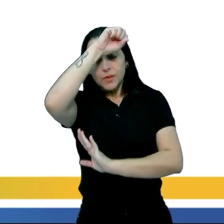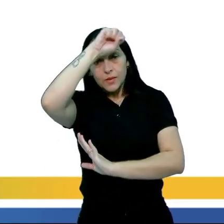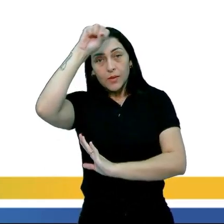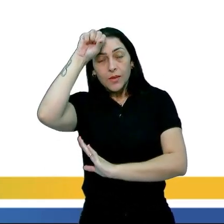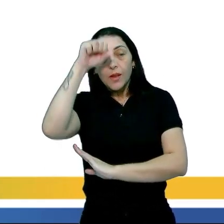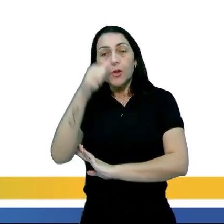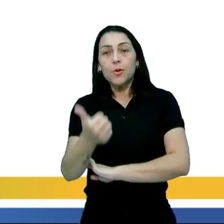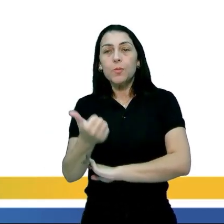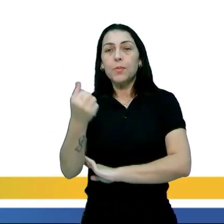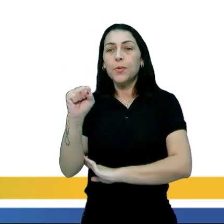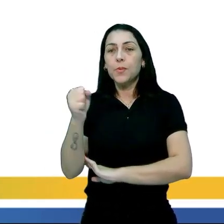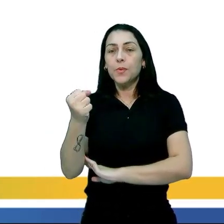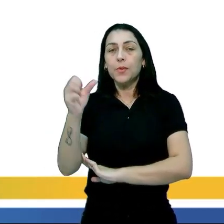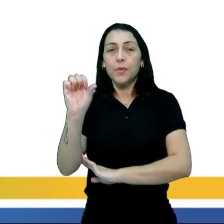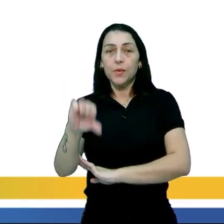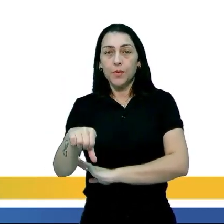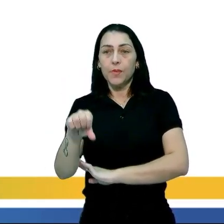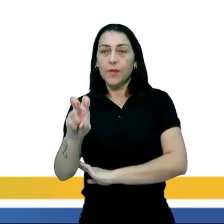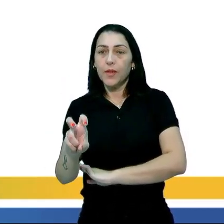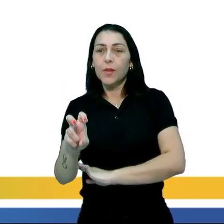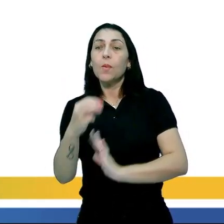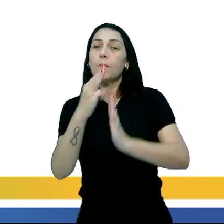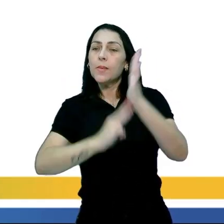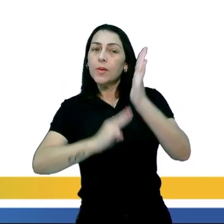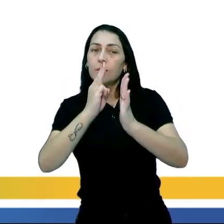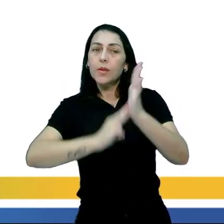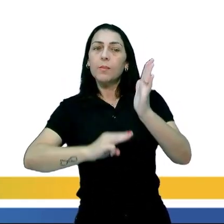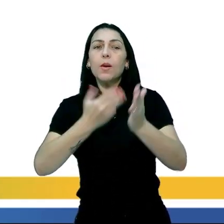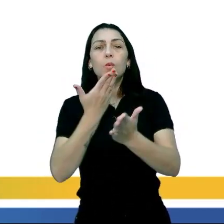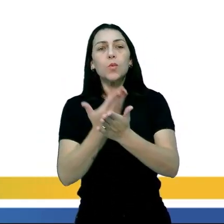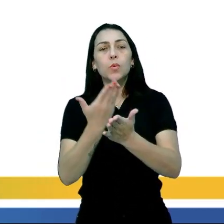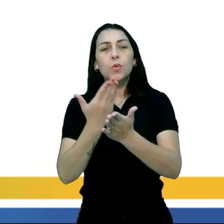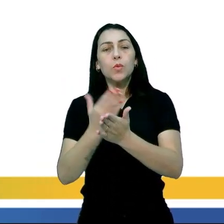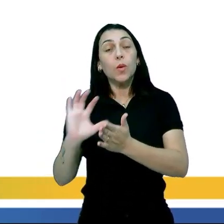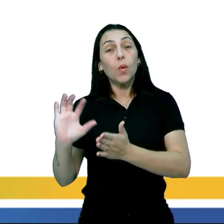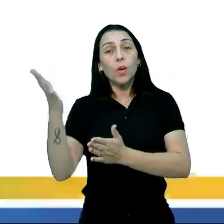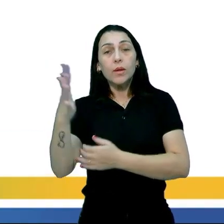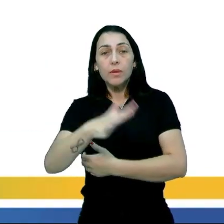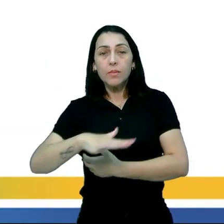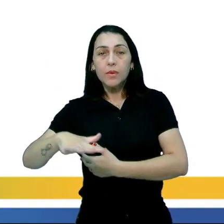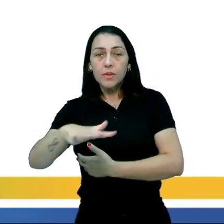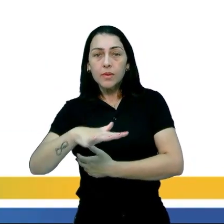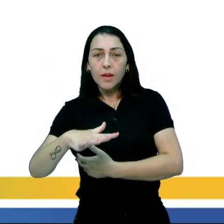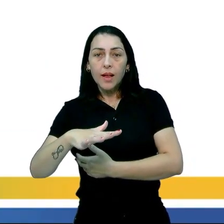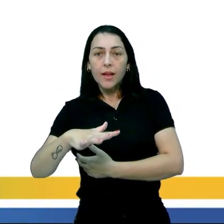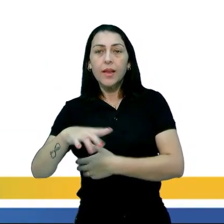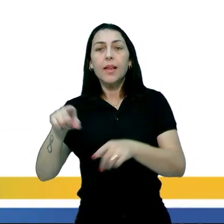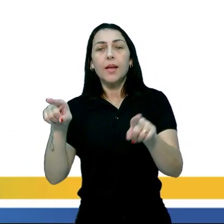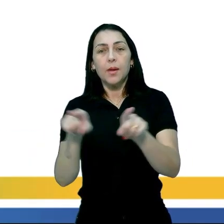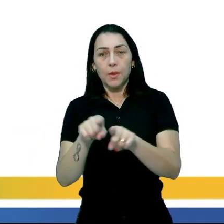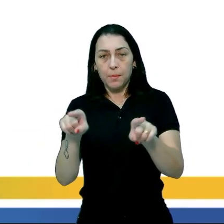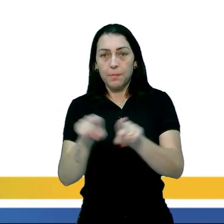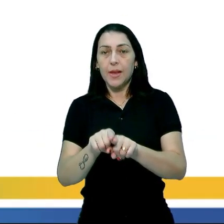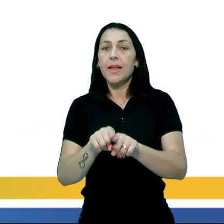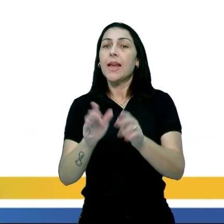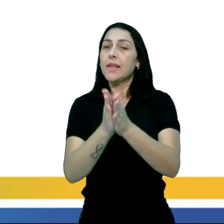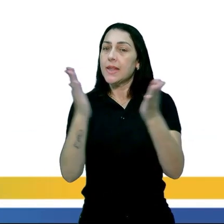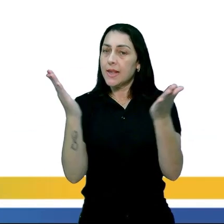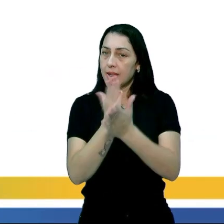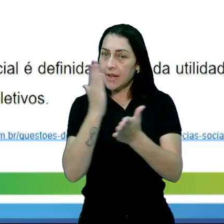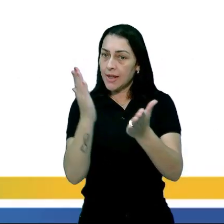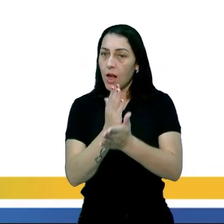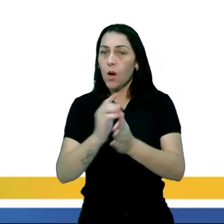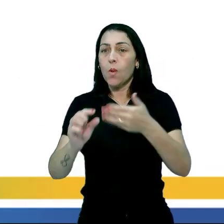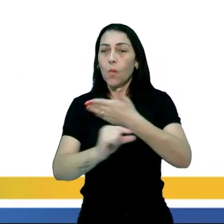Método Sociológico uma metodologia para o estudo dos fenômenos sociais. Sobre